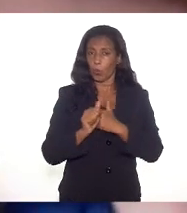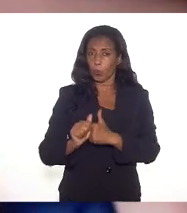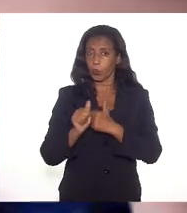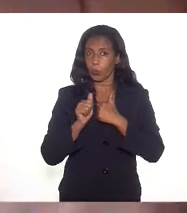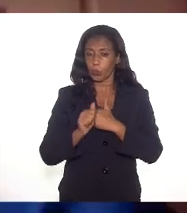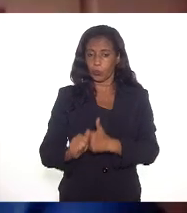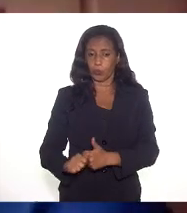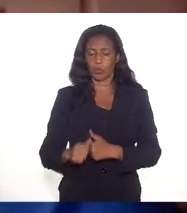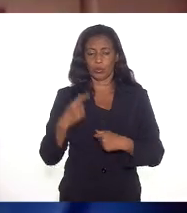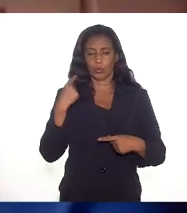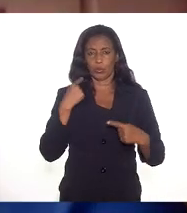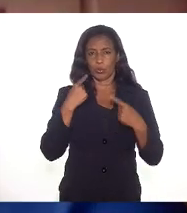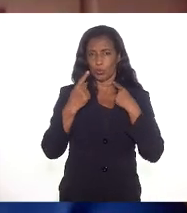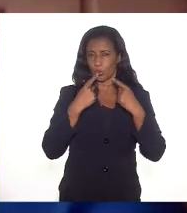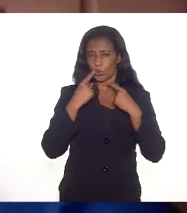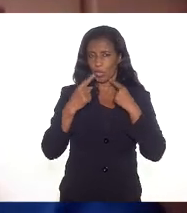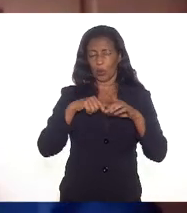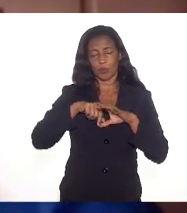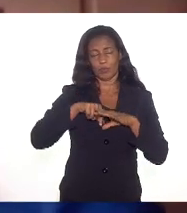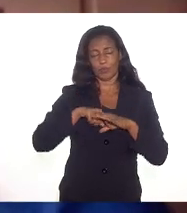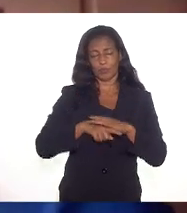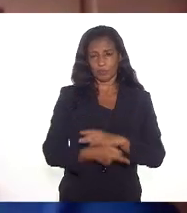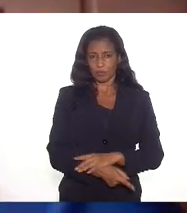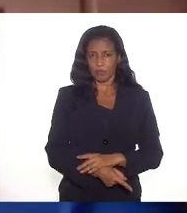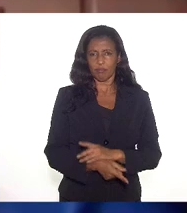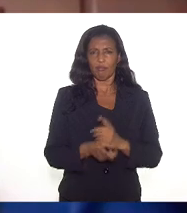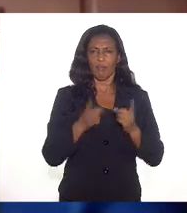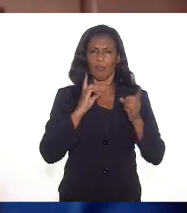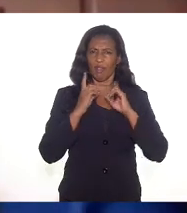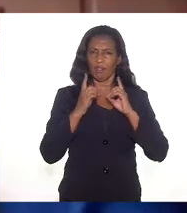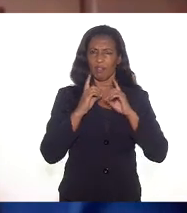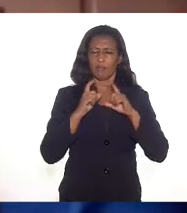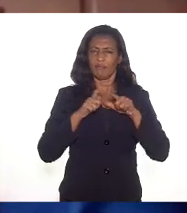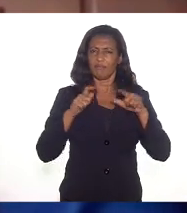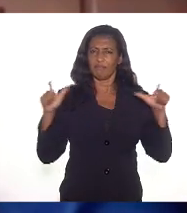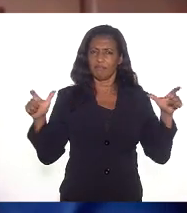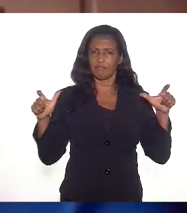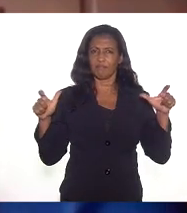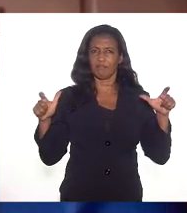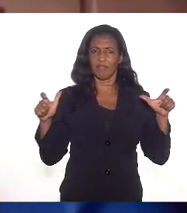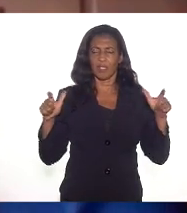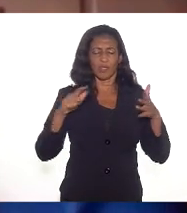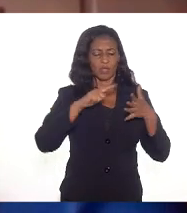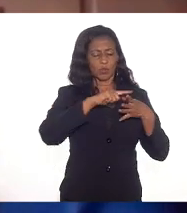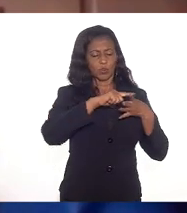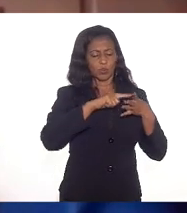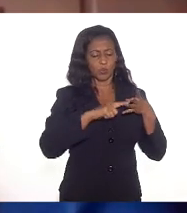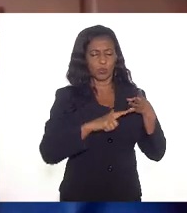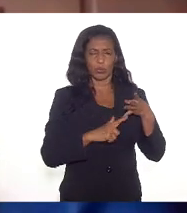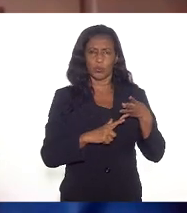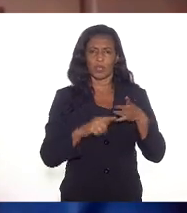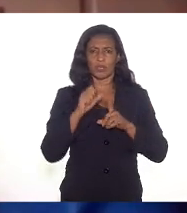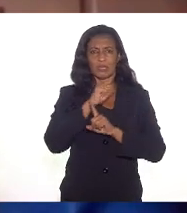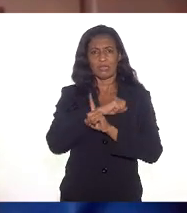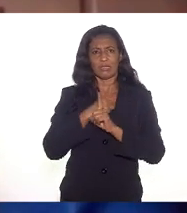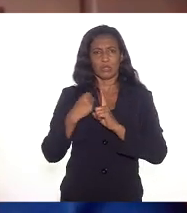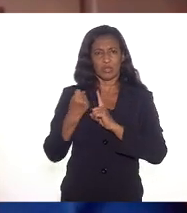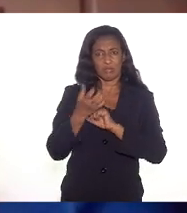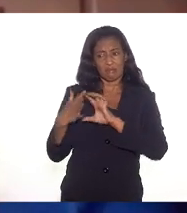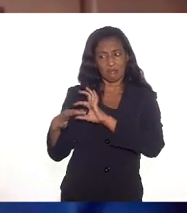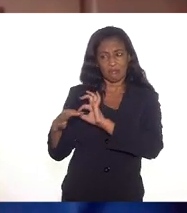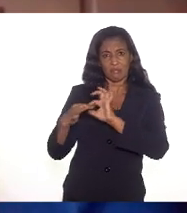um diálogo profundo e um debate ampliado sobre as determinantes sociais que estão atreladas